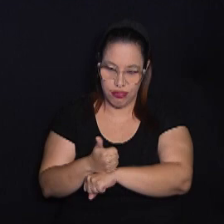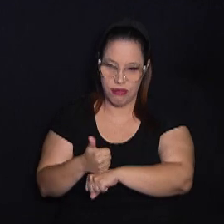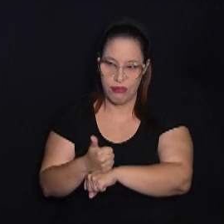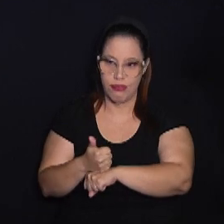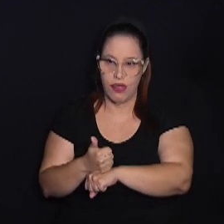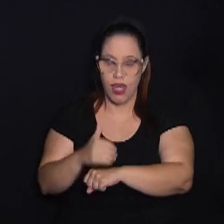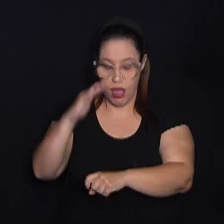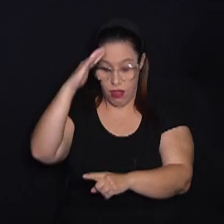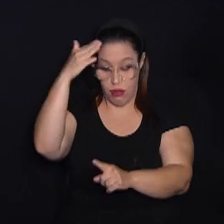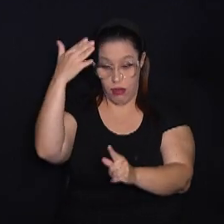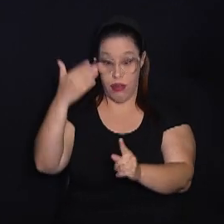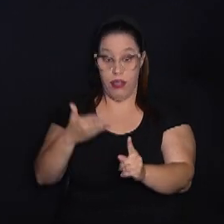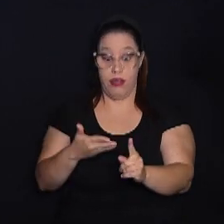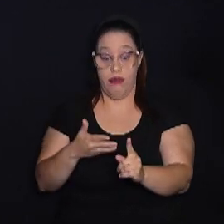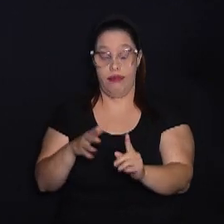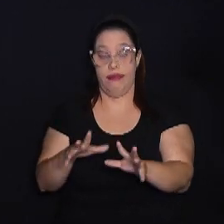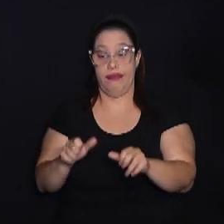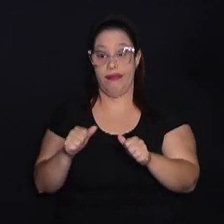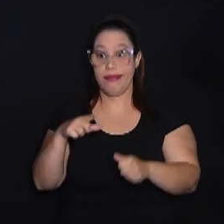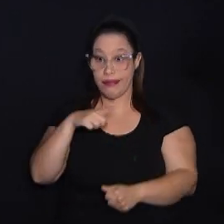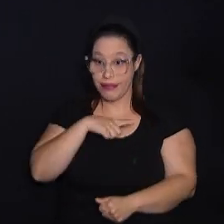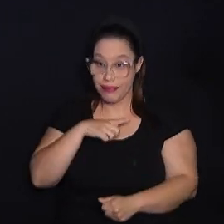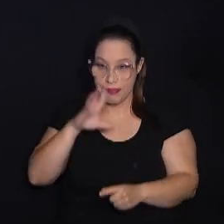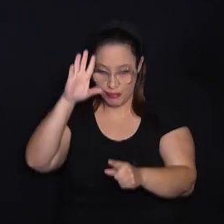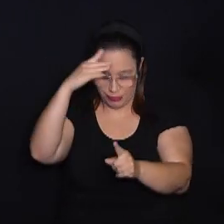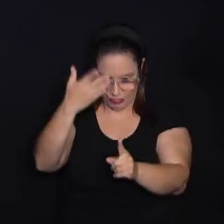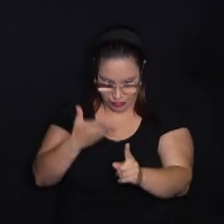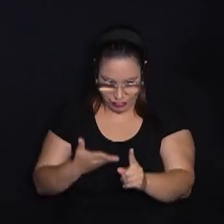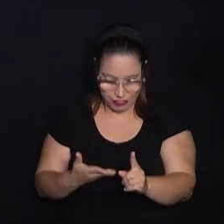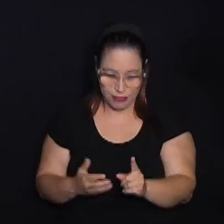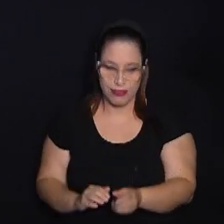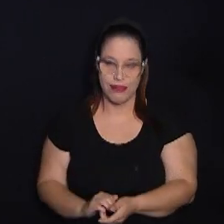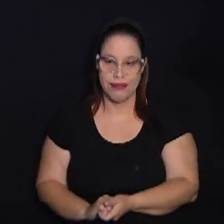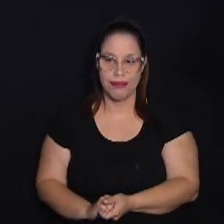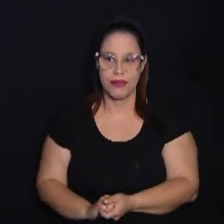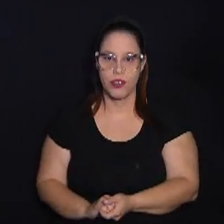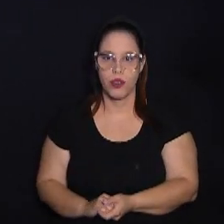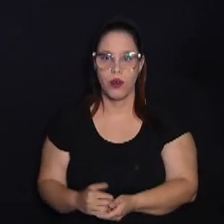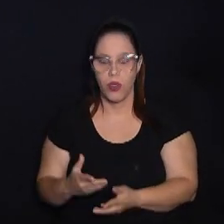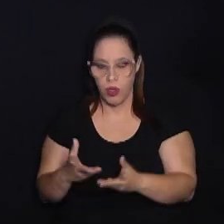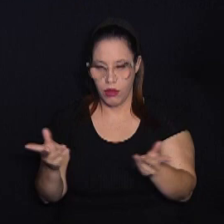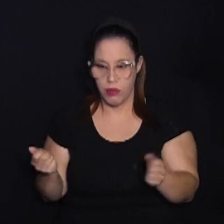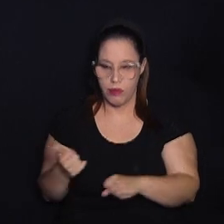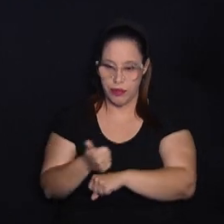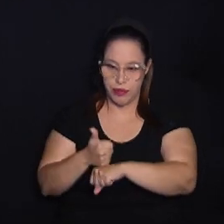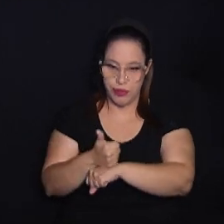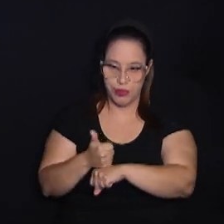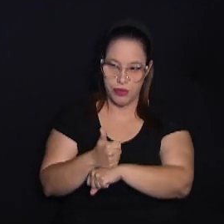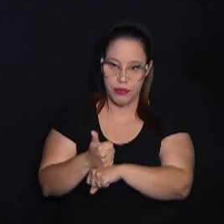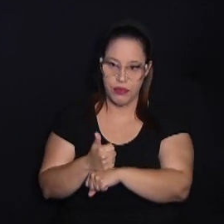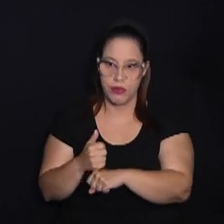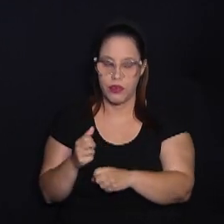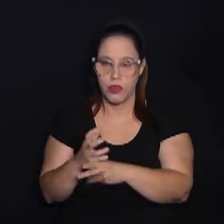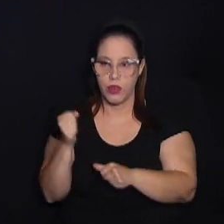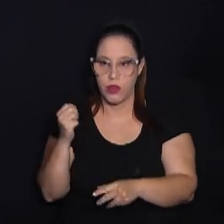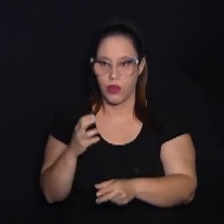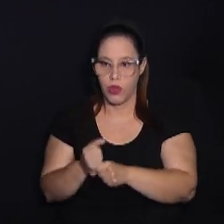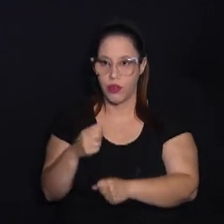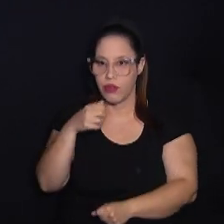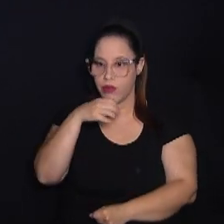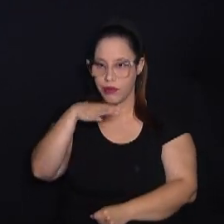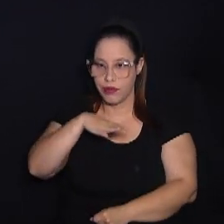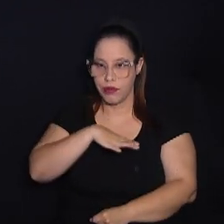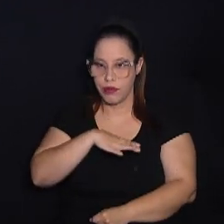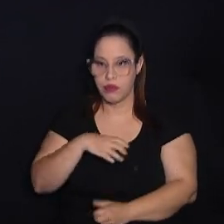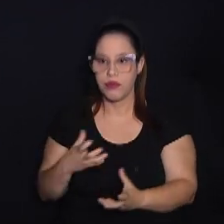honra de estar tendo essa homenagem, né, para os profissionais de contabilidade de Campinas.